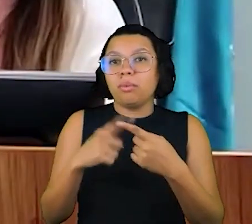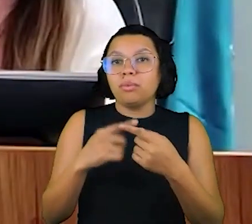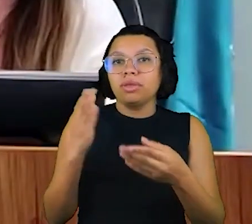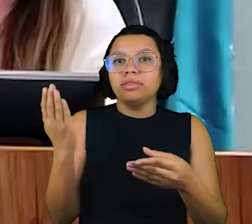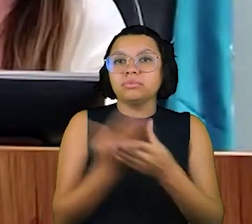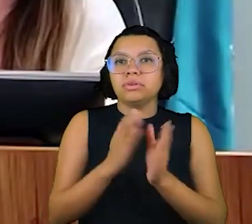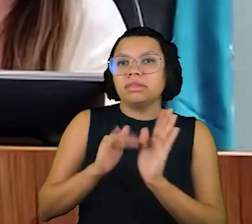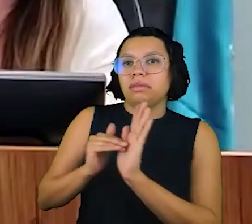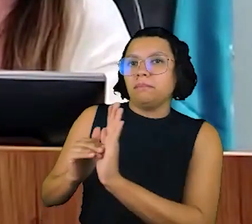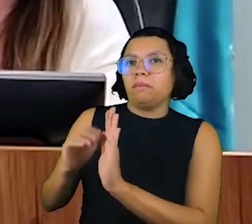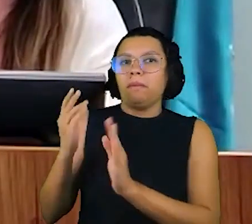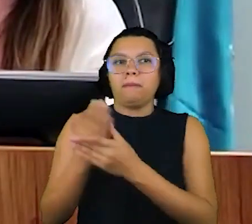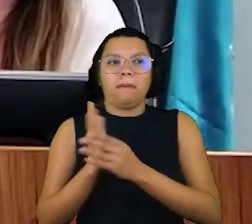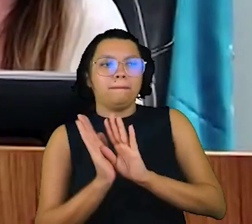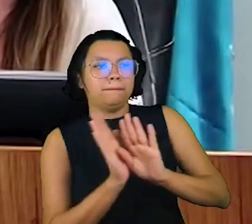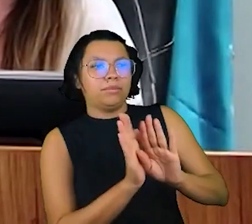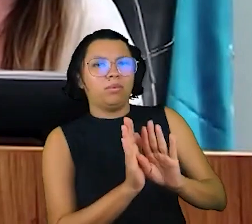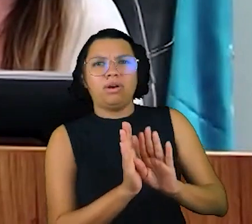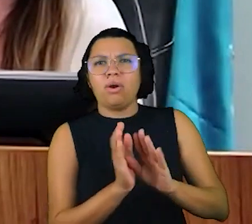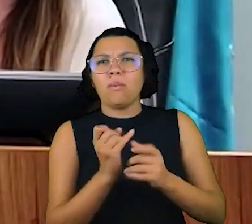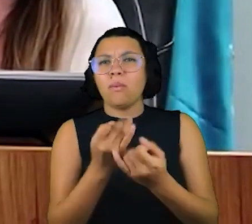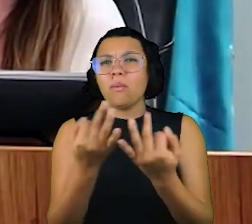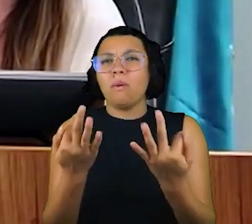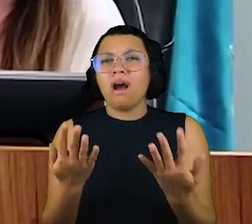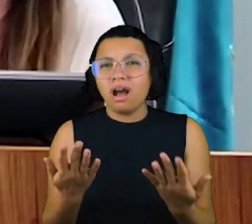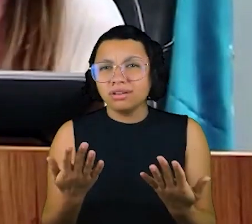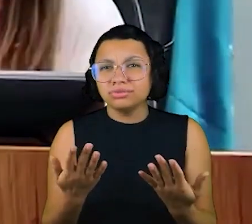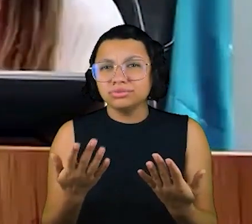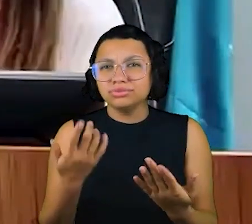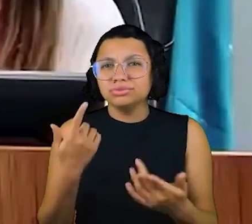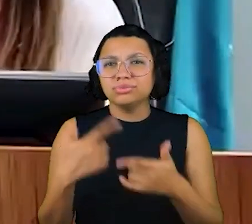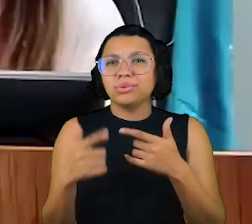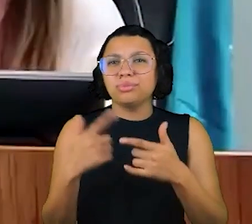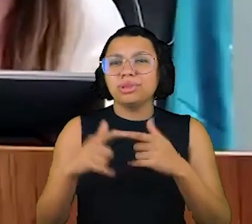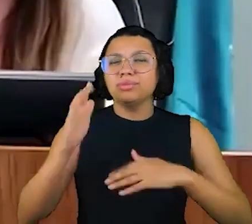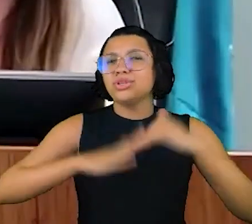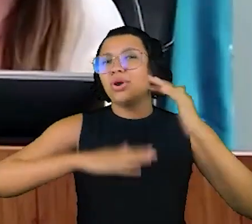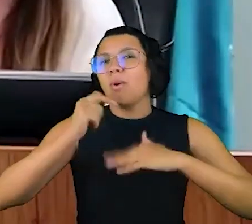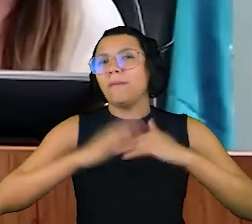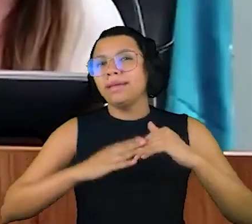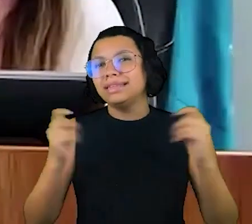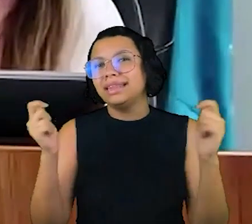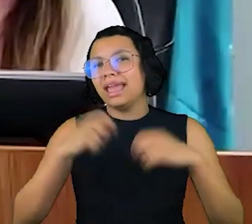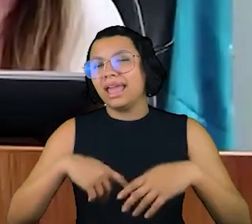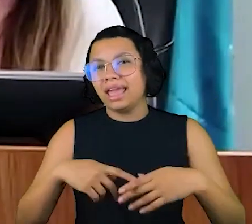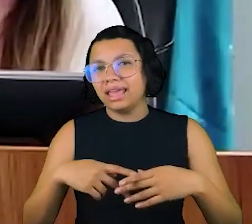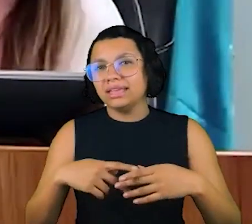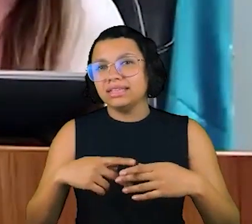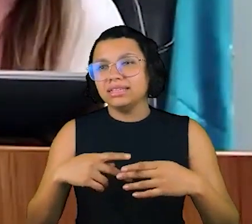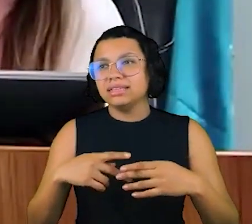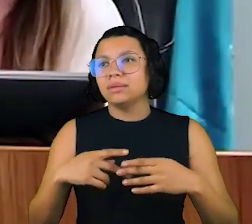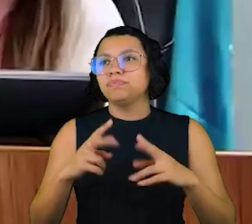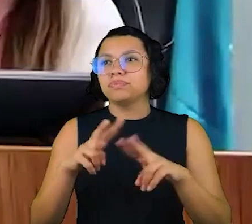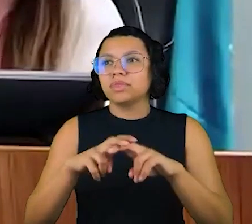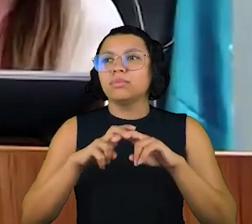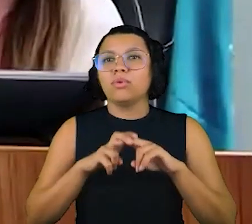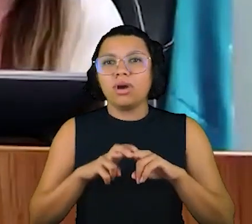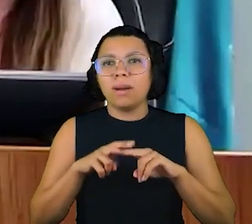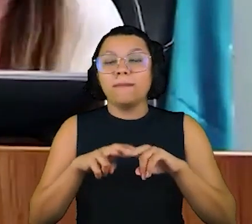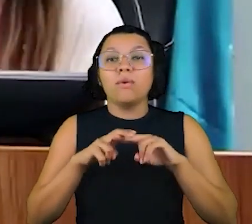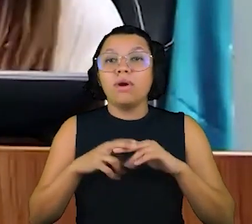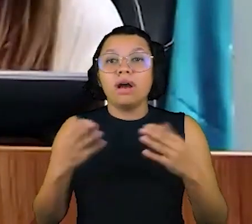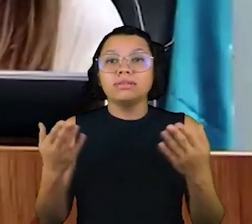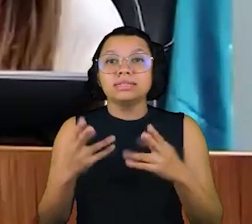há o empurra-empurra de um processo por outro. Quantos conflitos de competência suscitados a respeito de um assunto que,